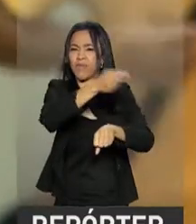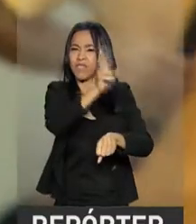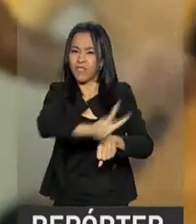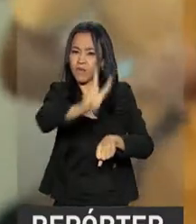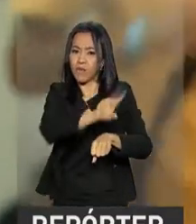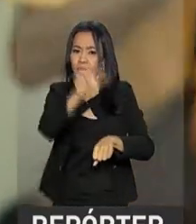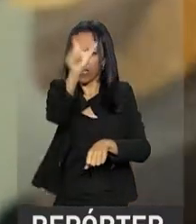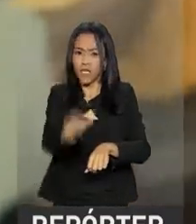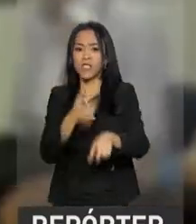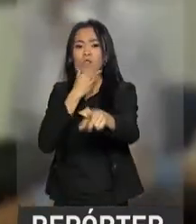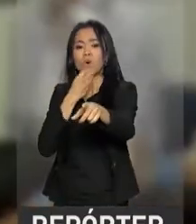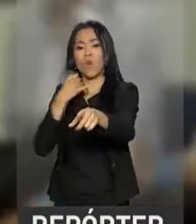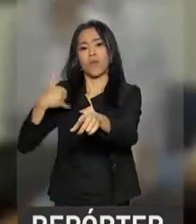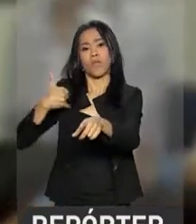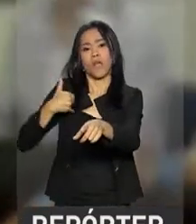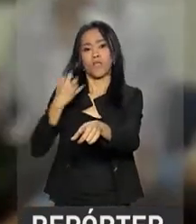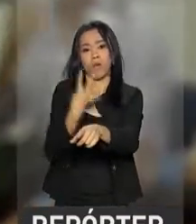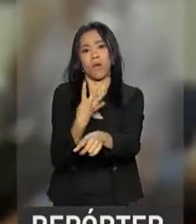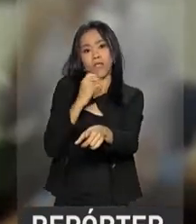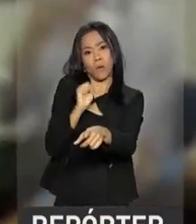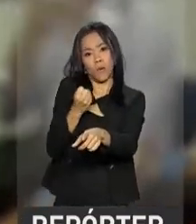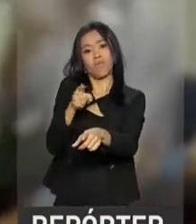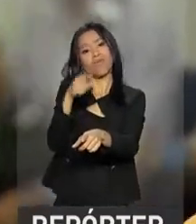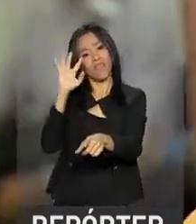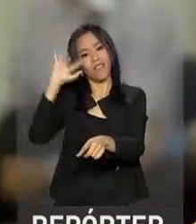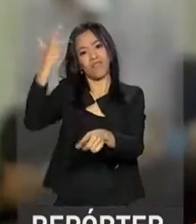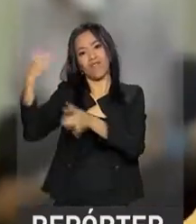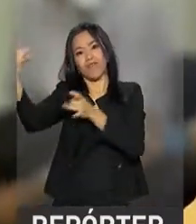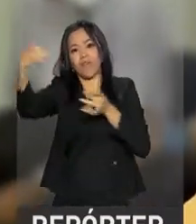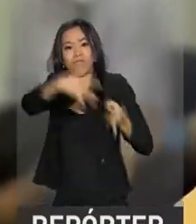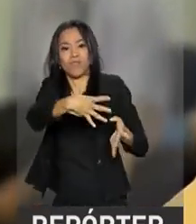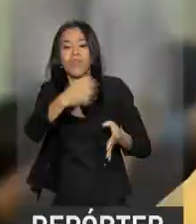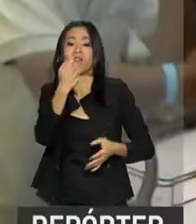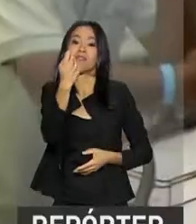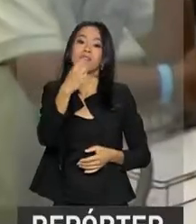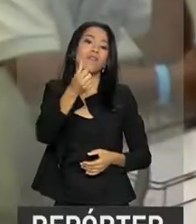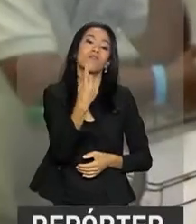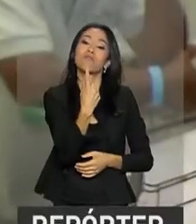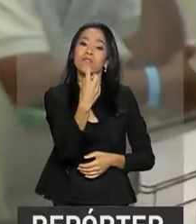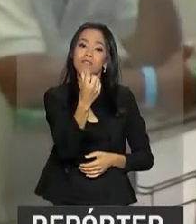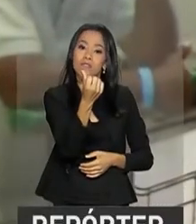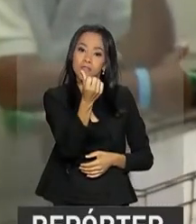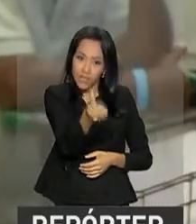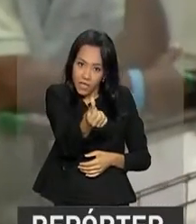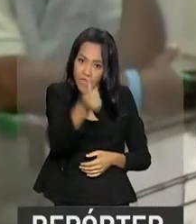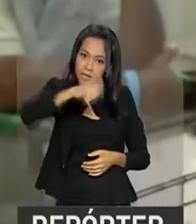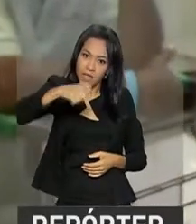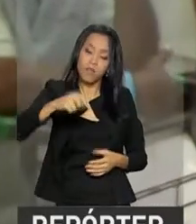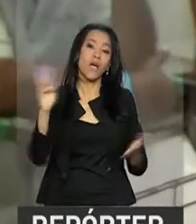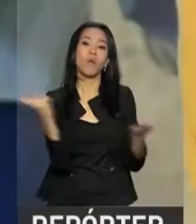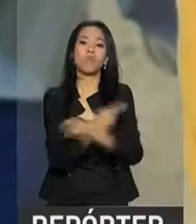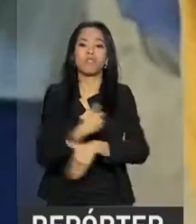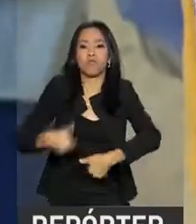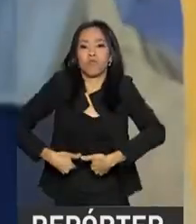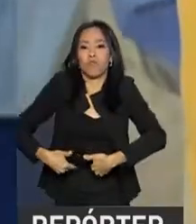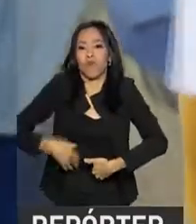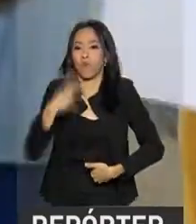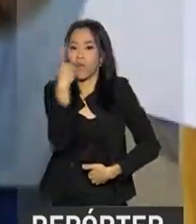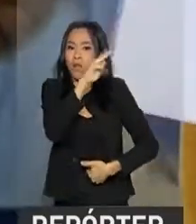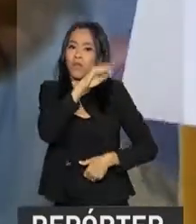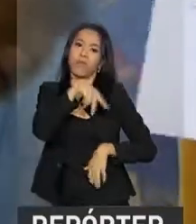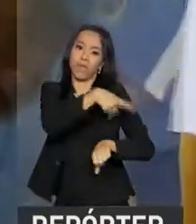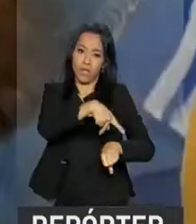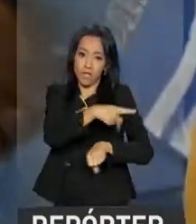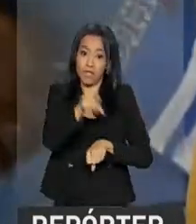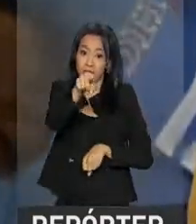de 48 anos, se viu obrigado a deixar a Venezuela há 6 meses, quando a fome bateu à porta. Ele conta